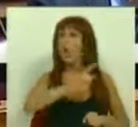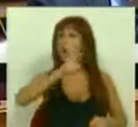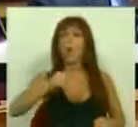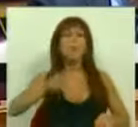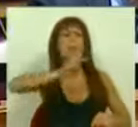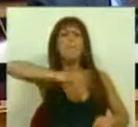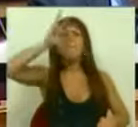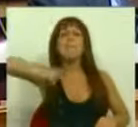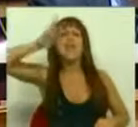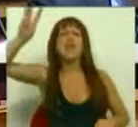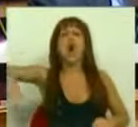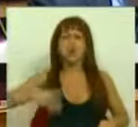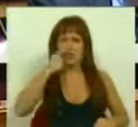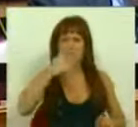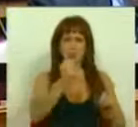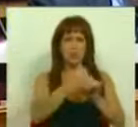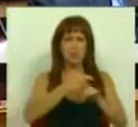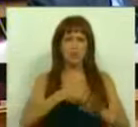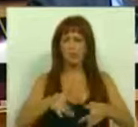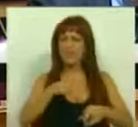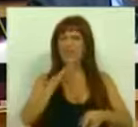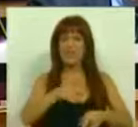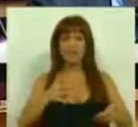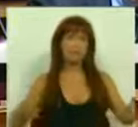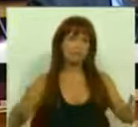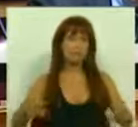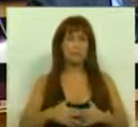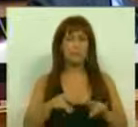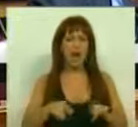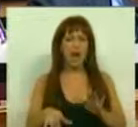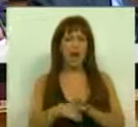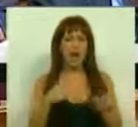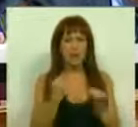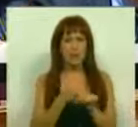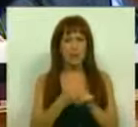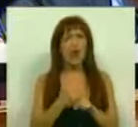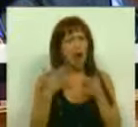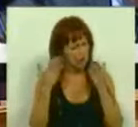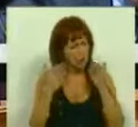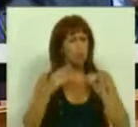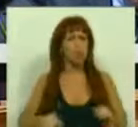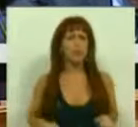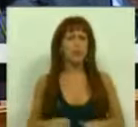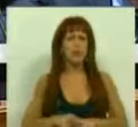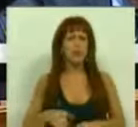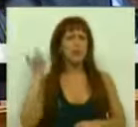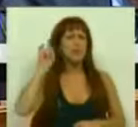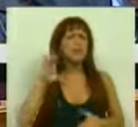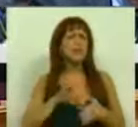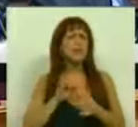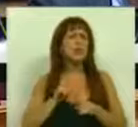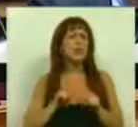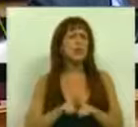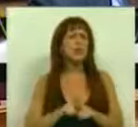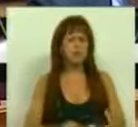aqueles milhões de trabalhadores, que é preciso dizer-lhes que esta lei laboral ajuda, sobretudo no que tem a